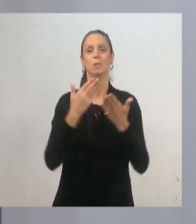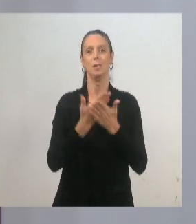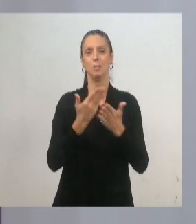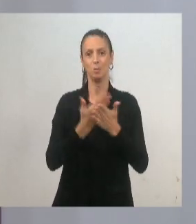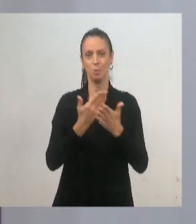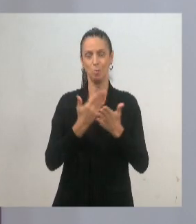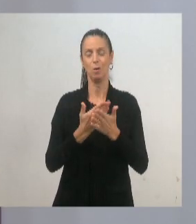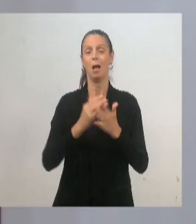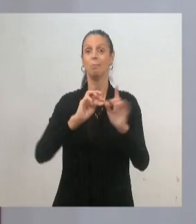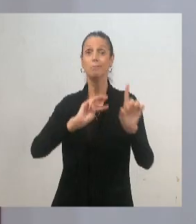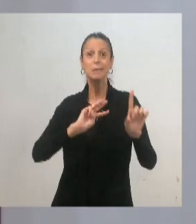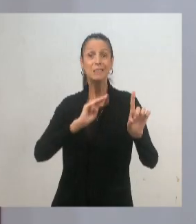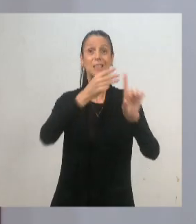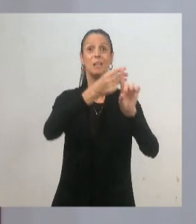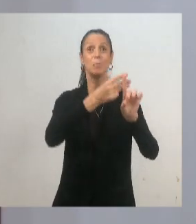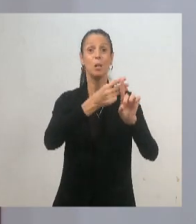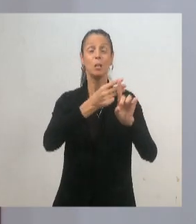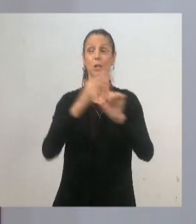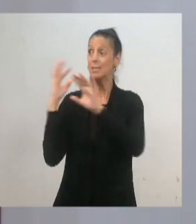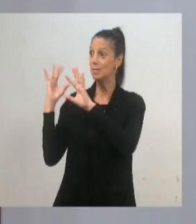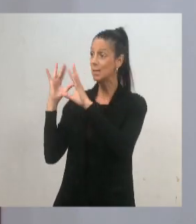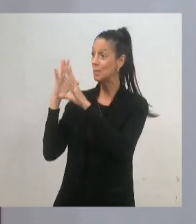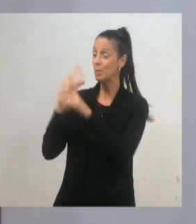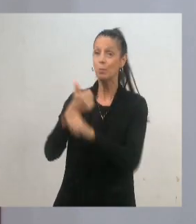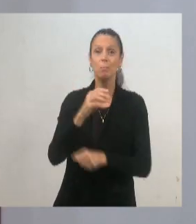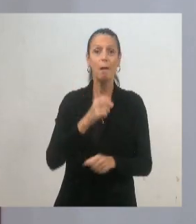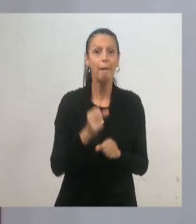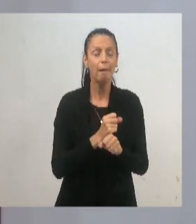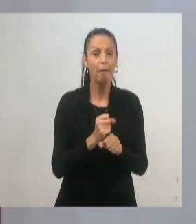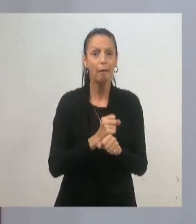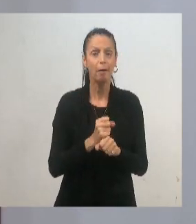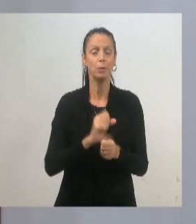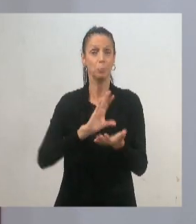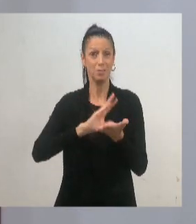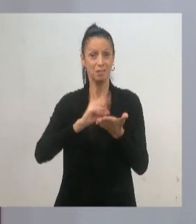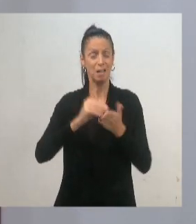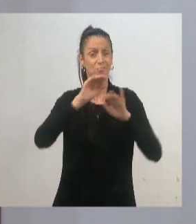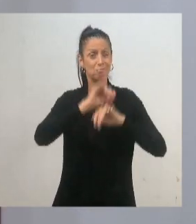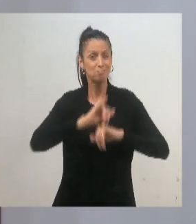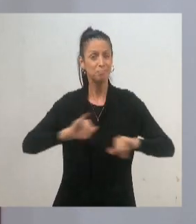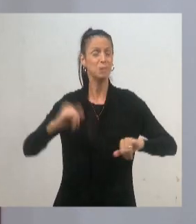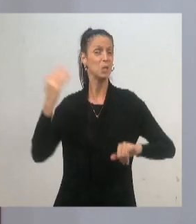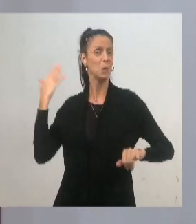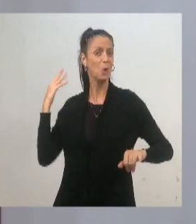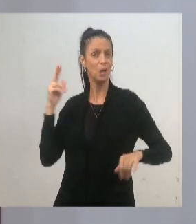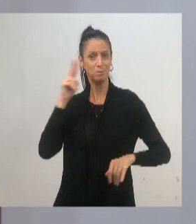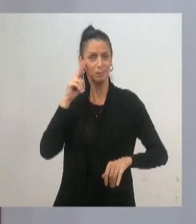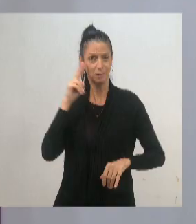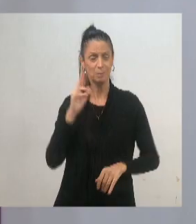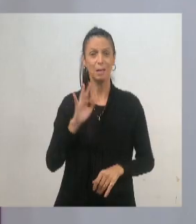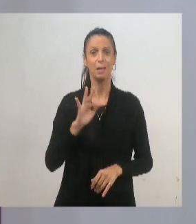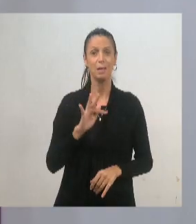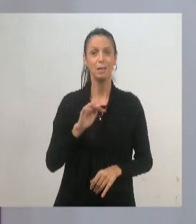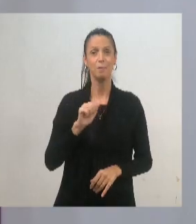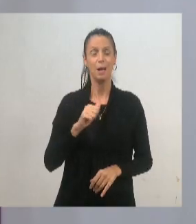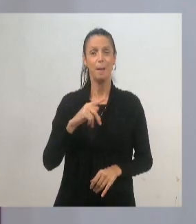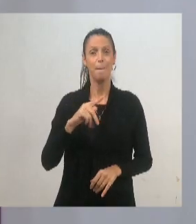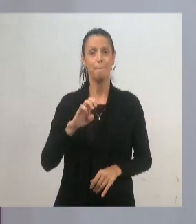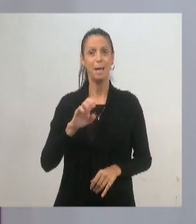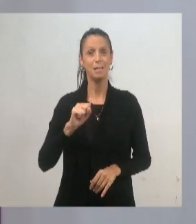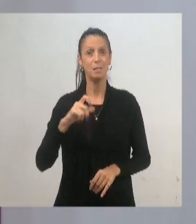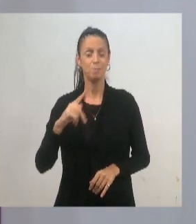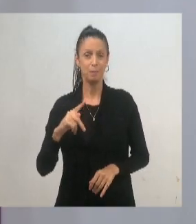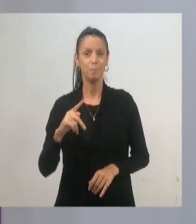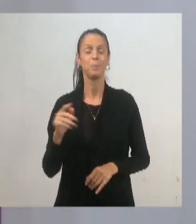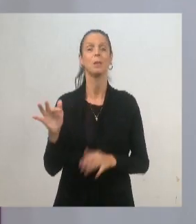que triplicou em 10 anos. Os números foram divulgados no início da semana pela FAPESP, que é a Fundação